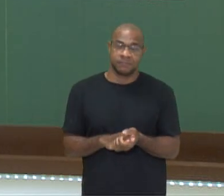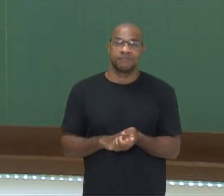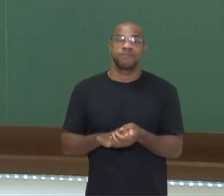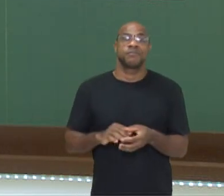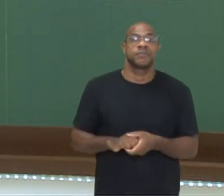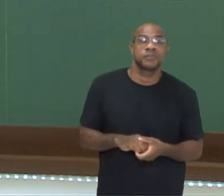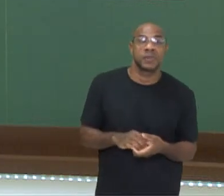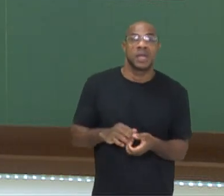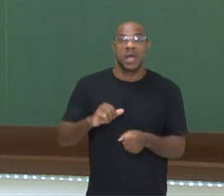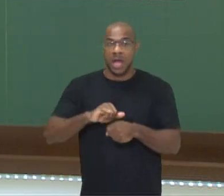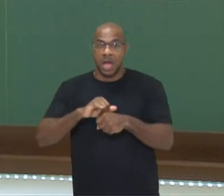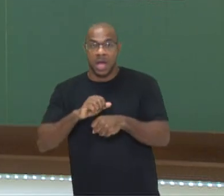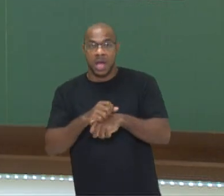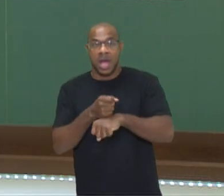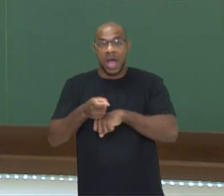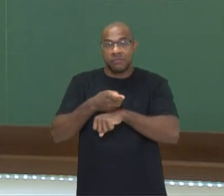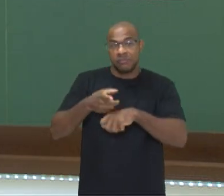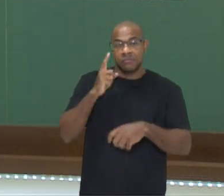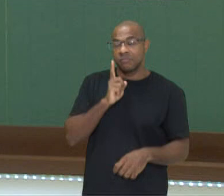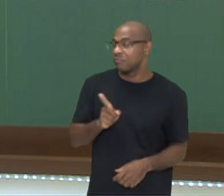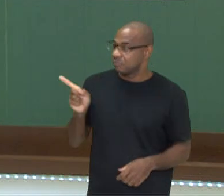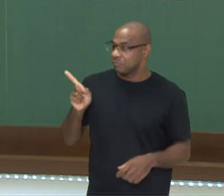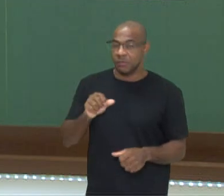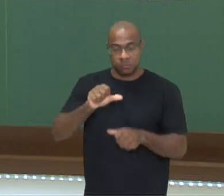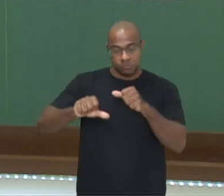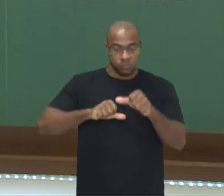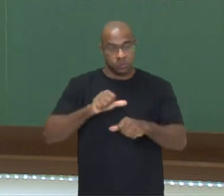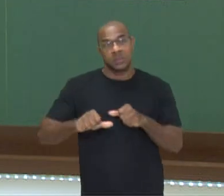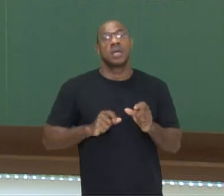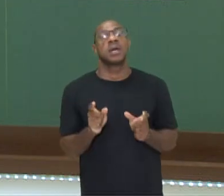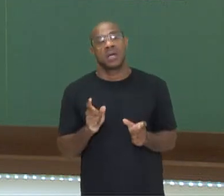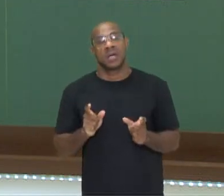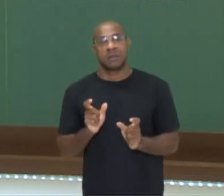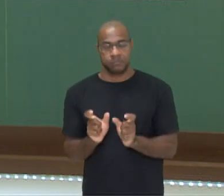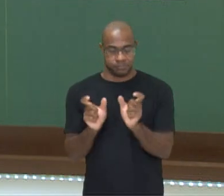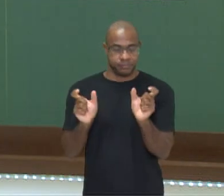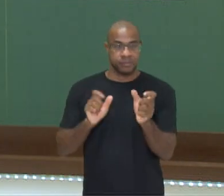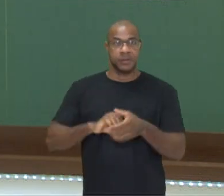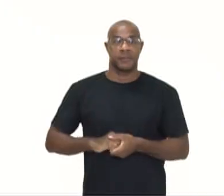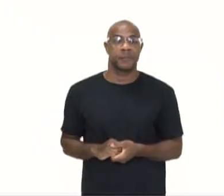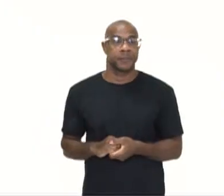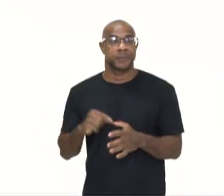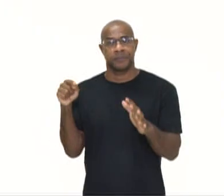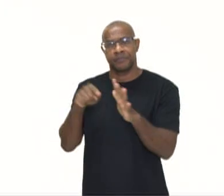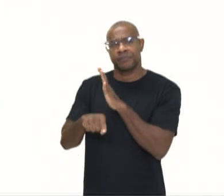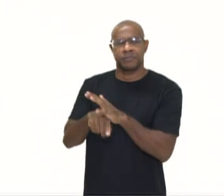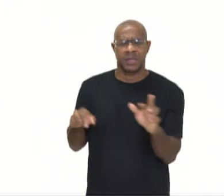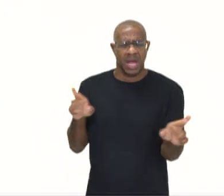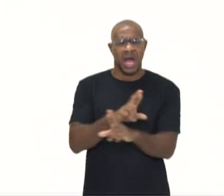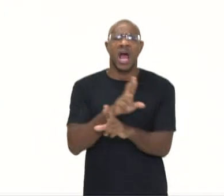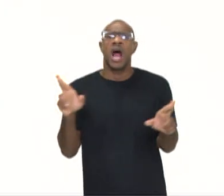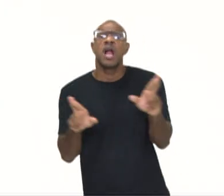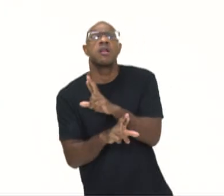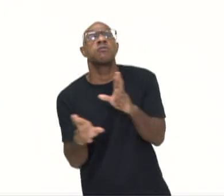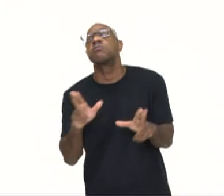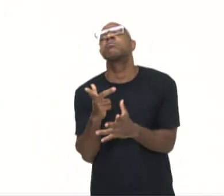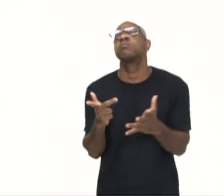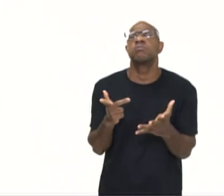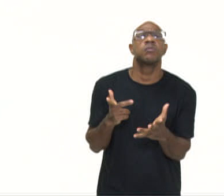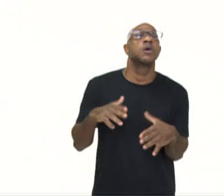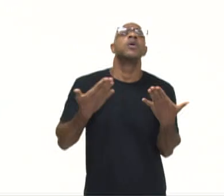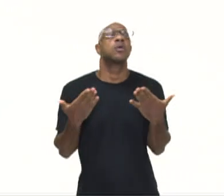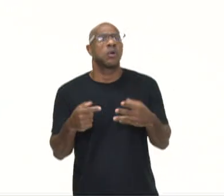vai mudar aí a situação da nossa frase, ok? Um quiz para nós. Em relação à origem do chocolate, qual